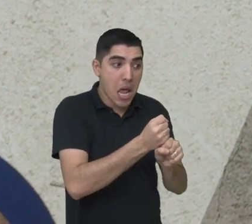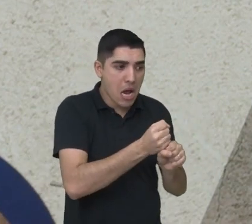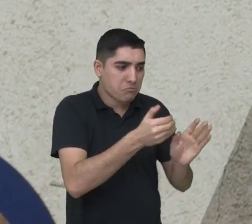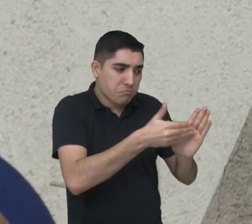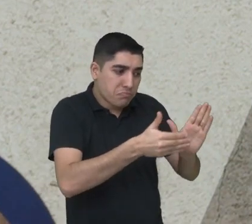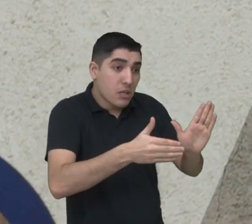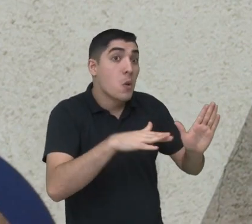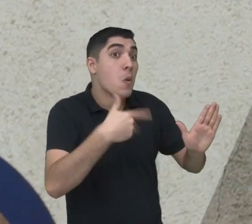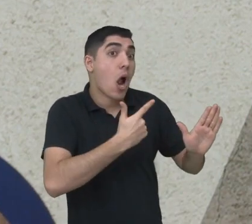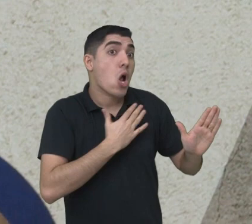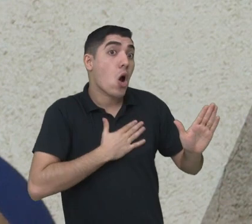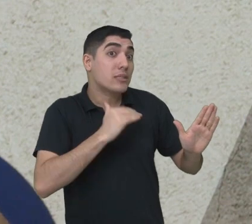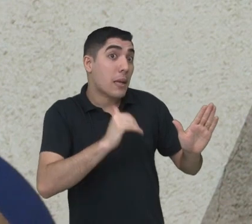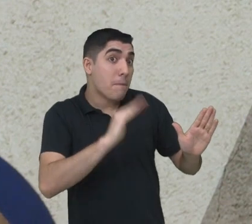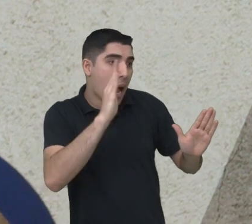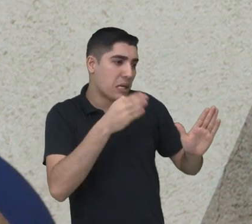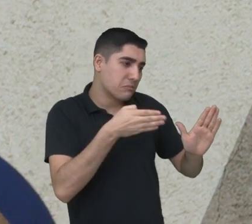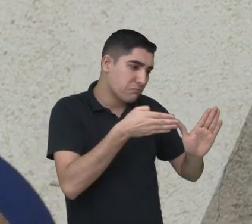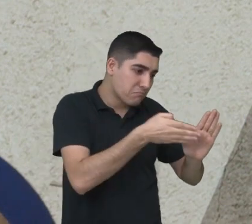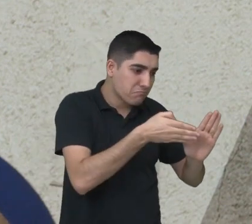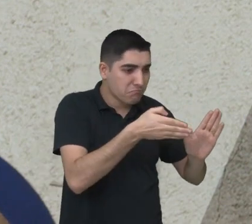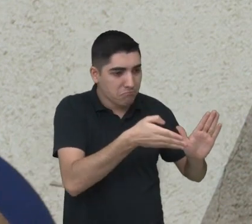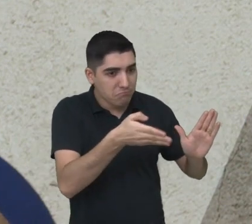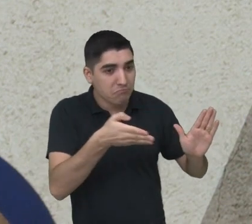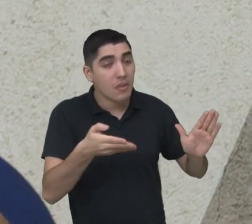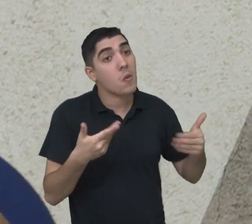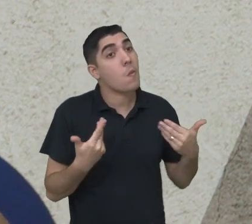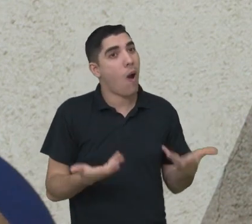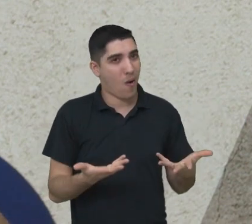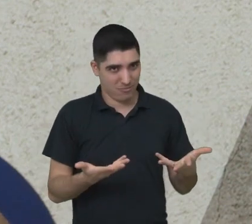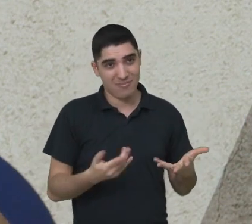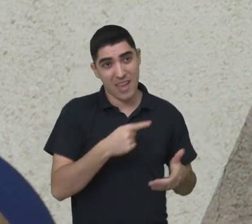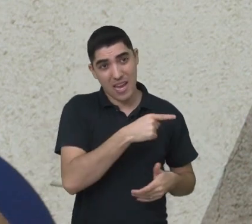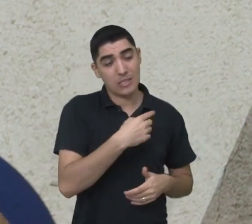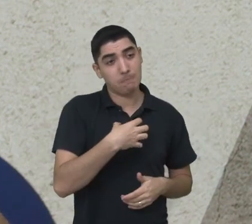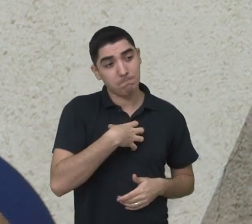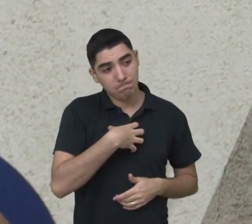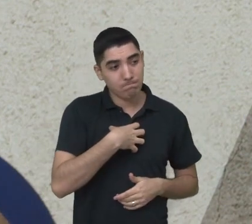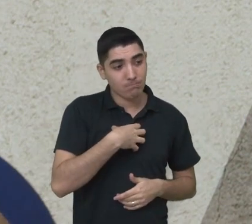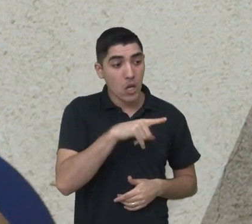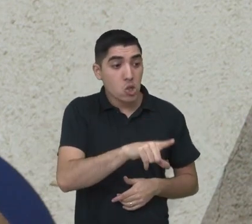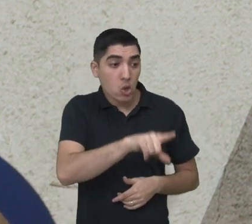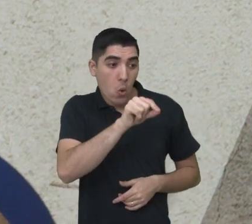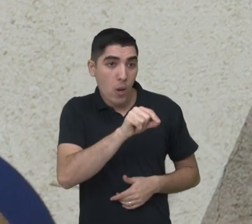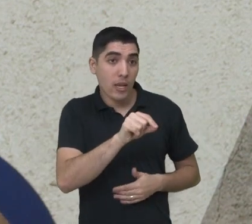cursos, que ele vai se identificar uma área mais específica para ele,